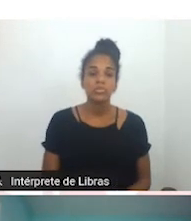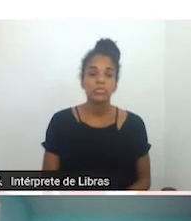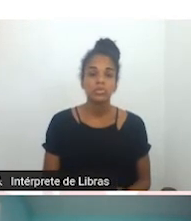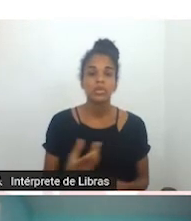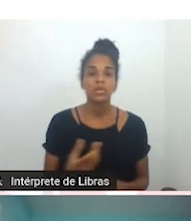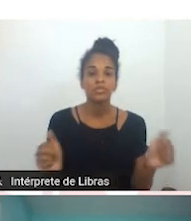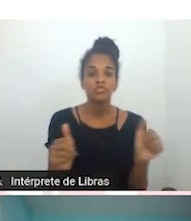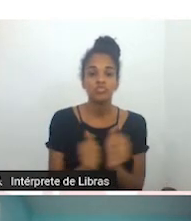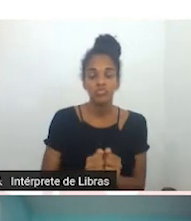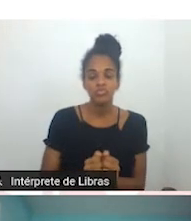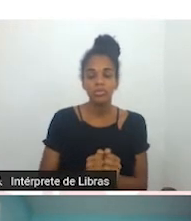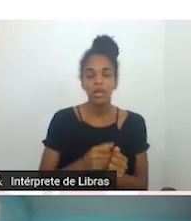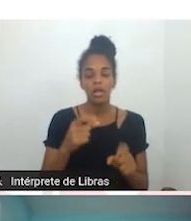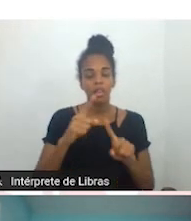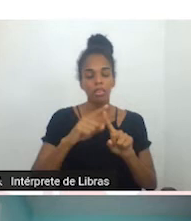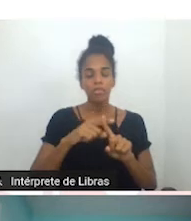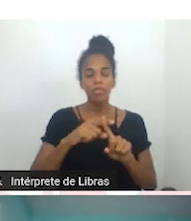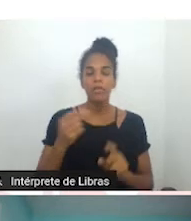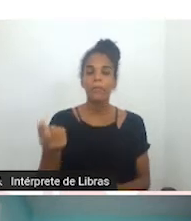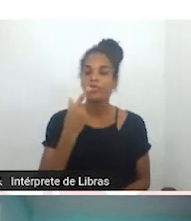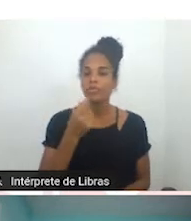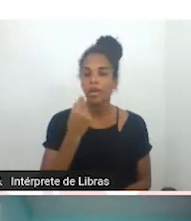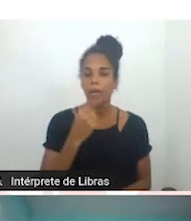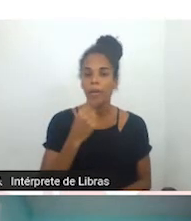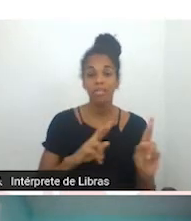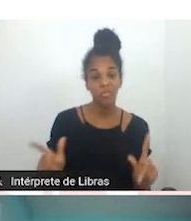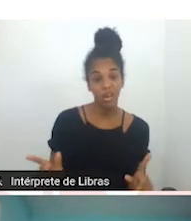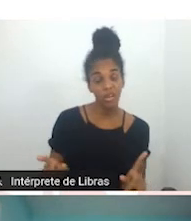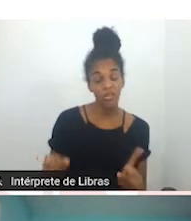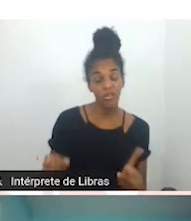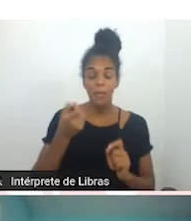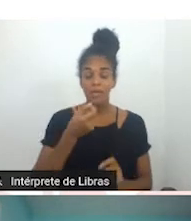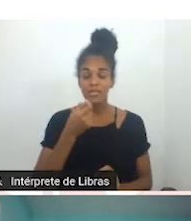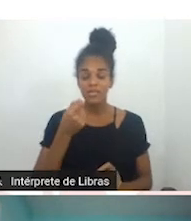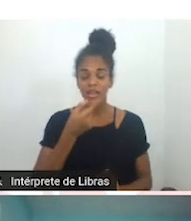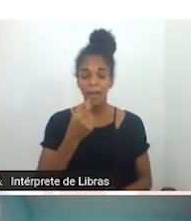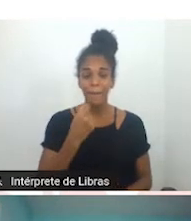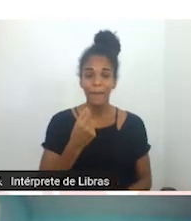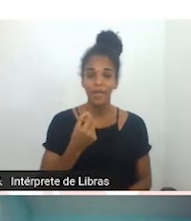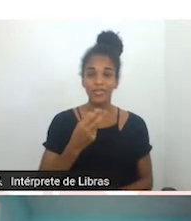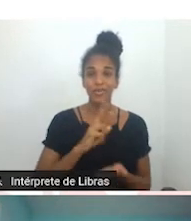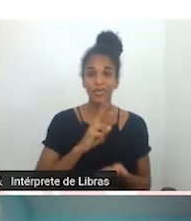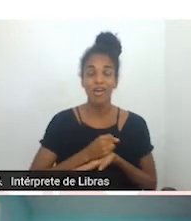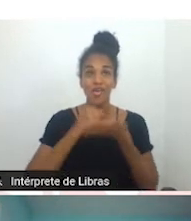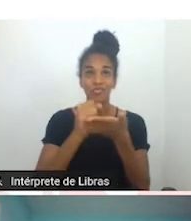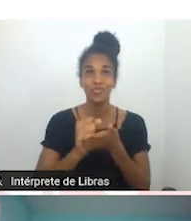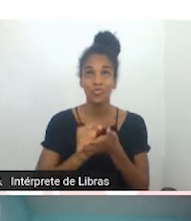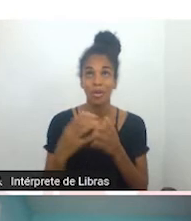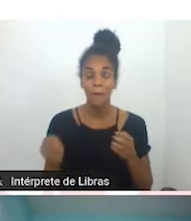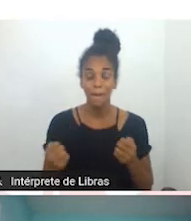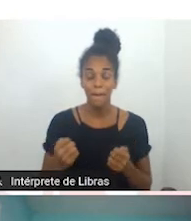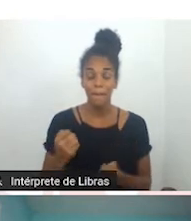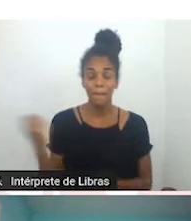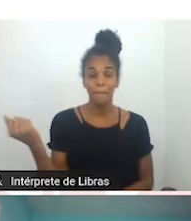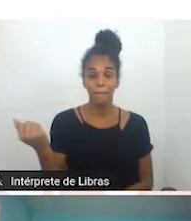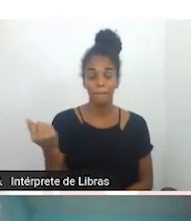por puff em bombinha, que não é tão eficaz contra a nebulização. Mas a gente pode usar o sulfato de magnésio e pode usar também, se o